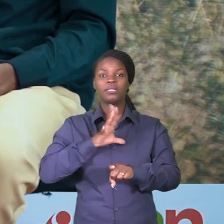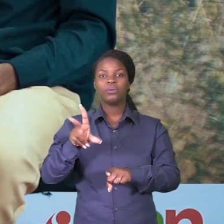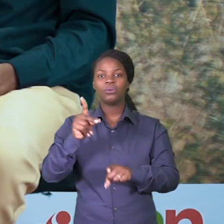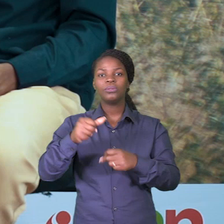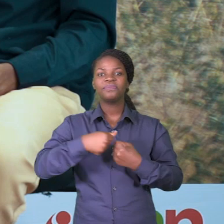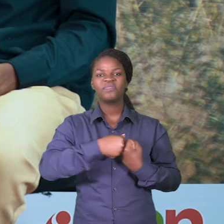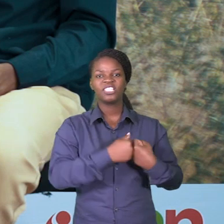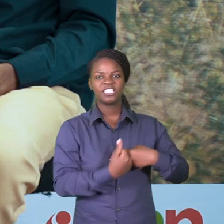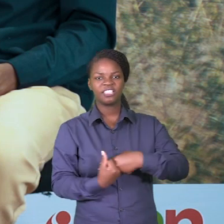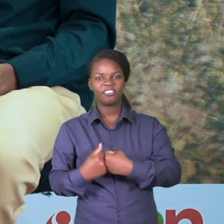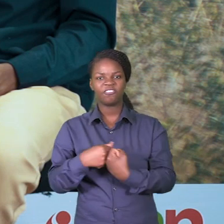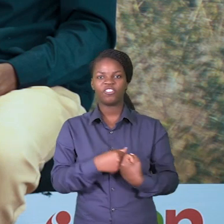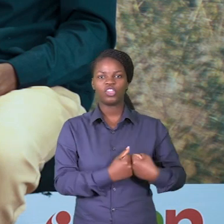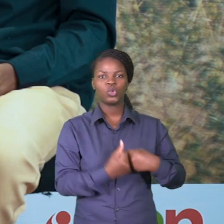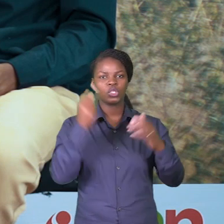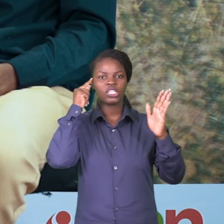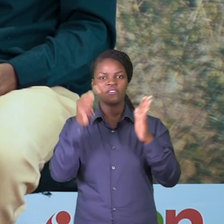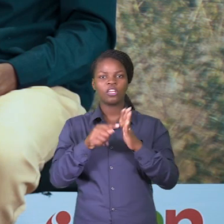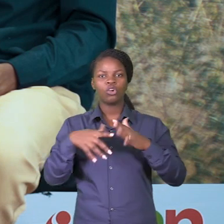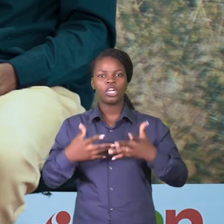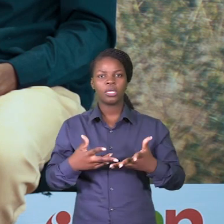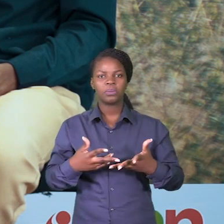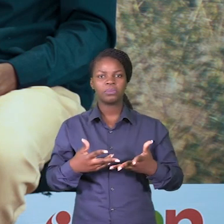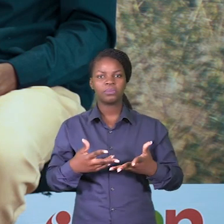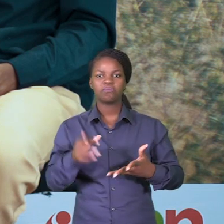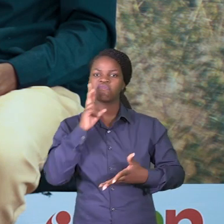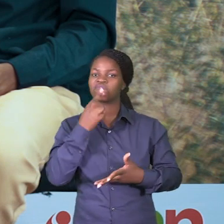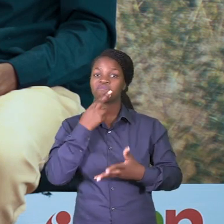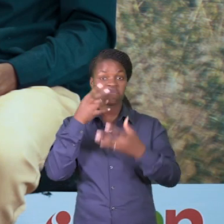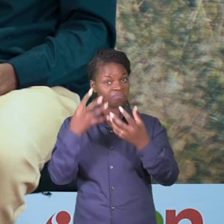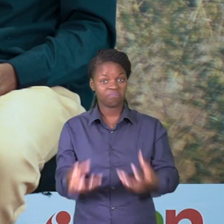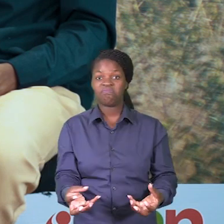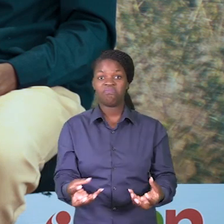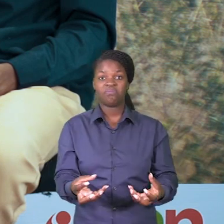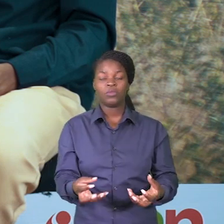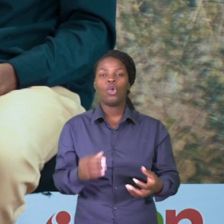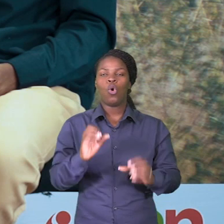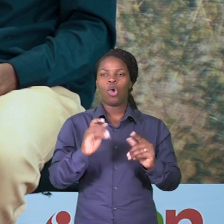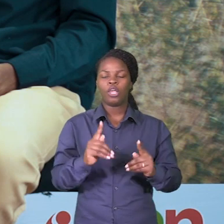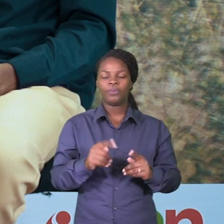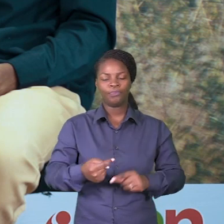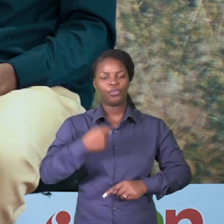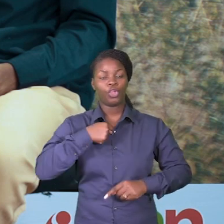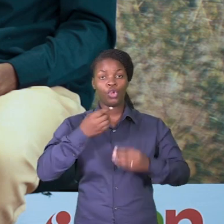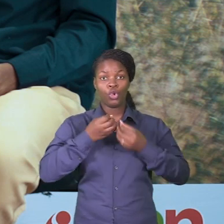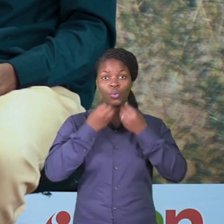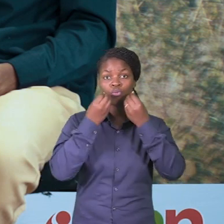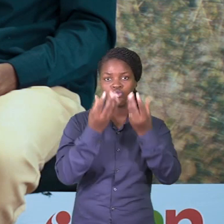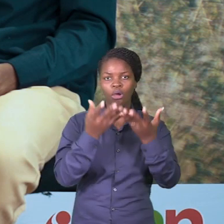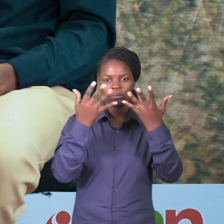outro desafio que está relacionado a não resposta então a pessoa faz a